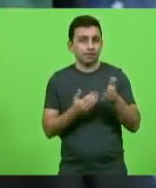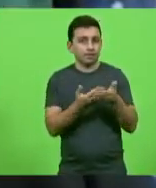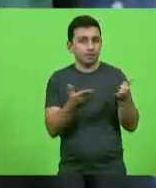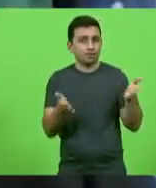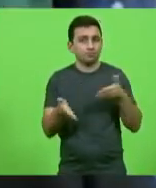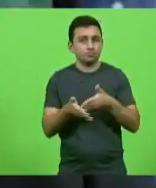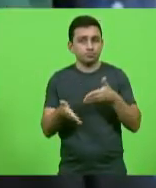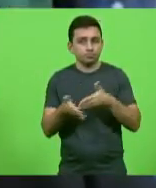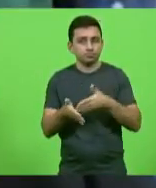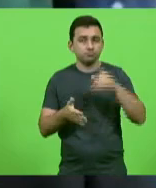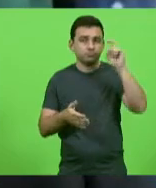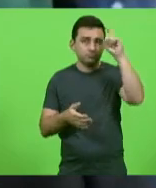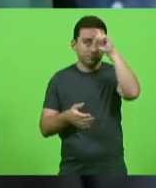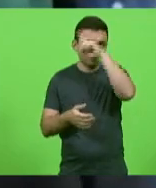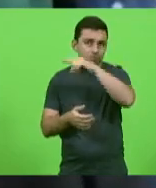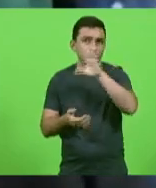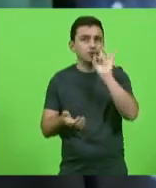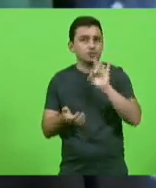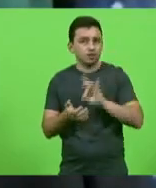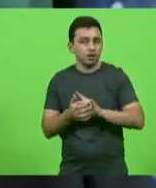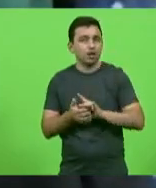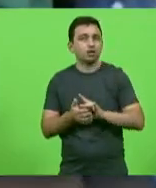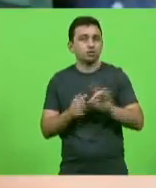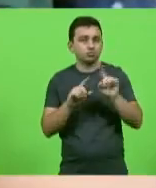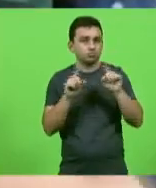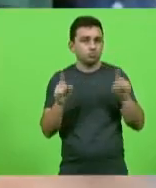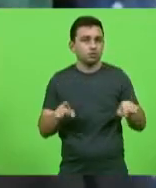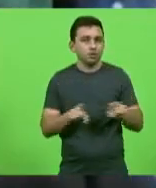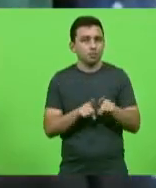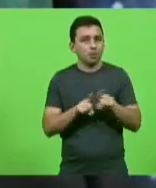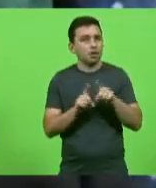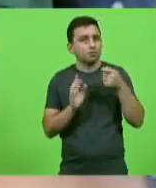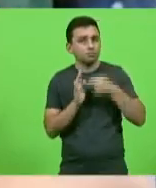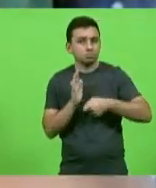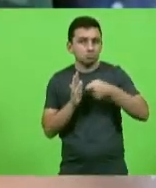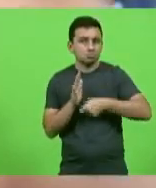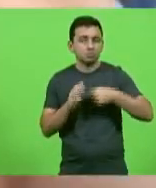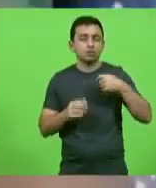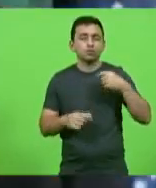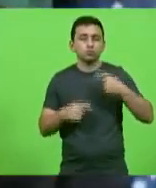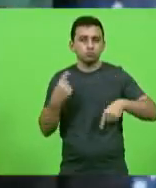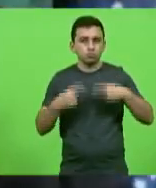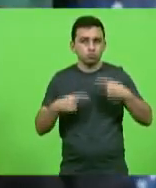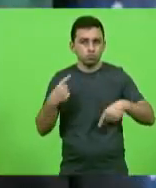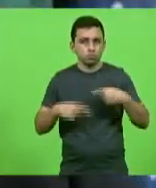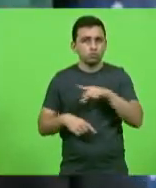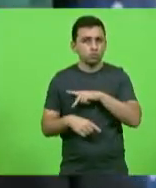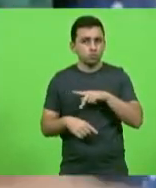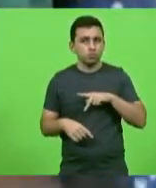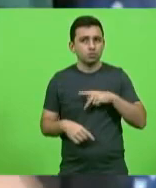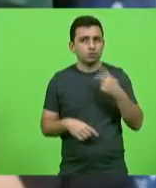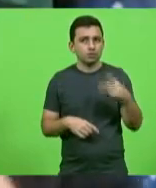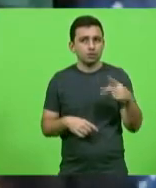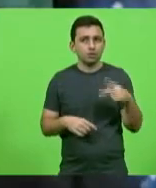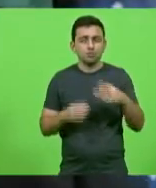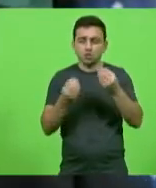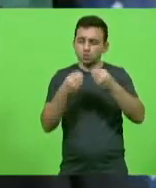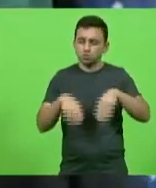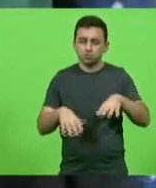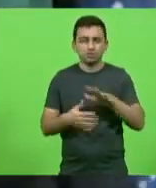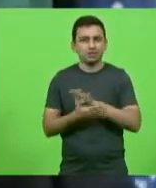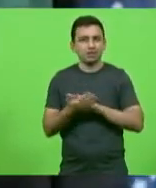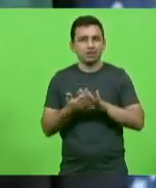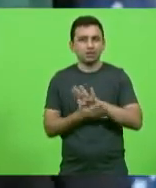os obstáculos e as dificuldades reais de gestor e as exigências das políticas públicas a seu cargo sem prejuízo